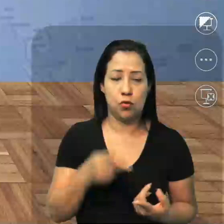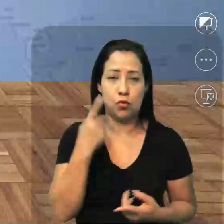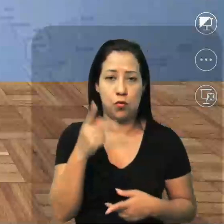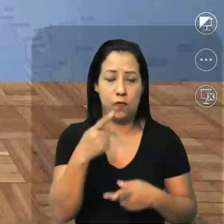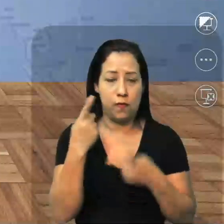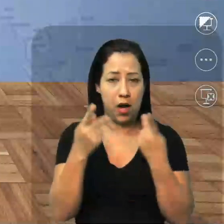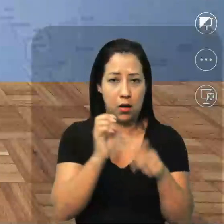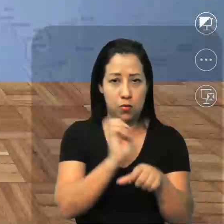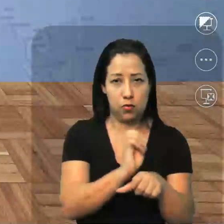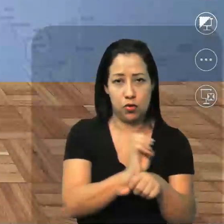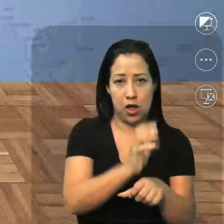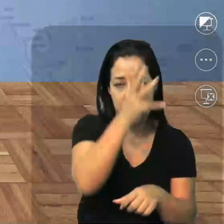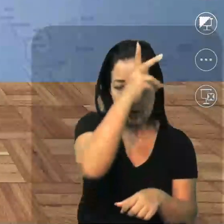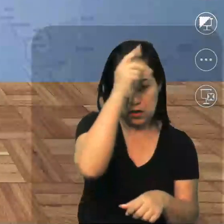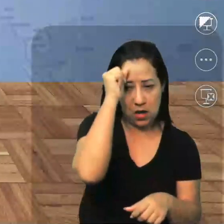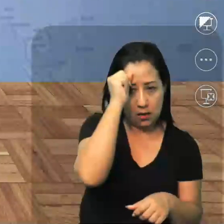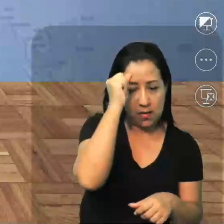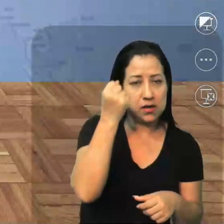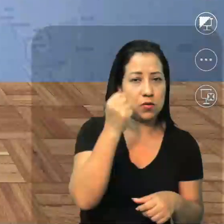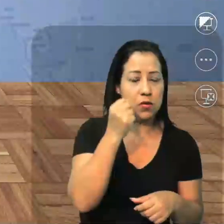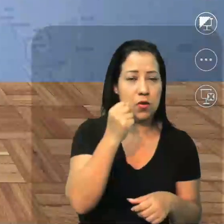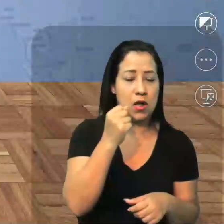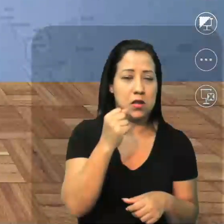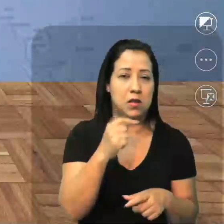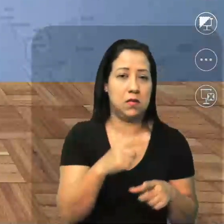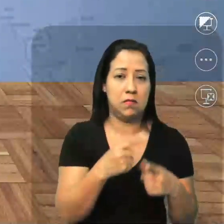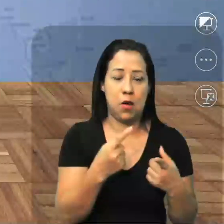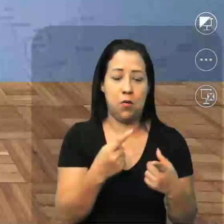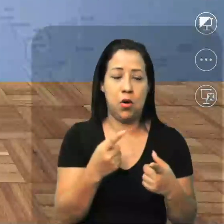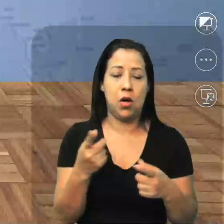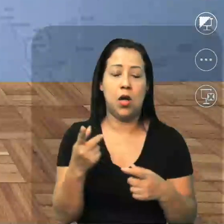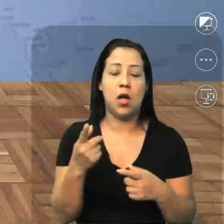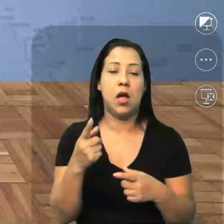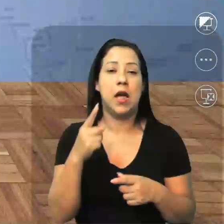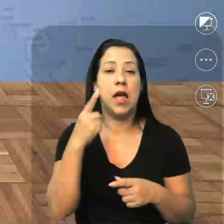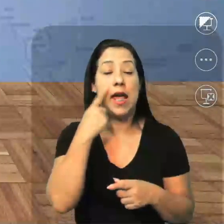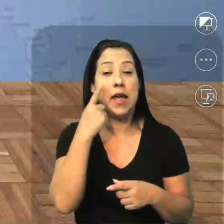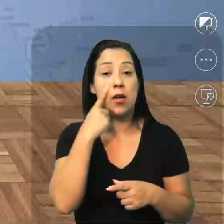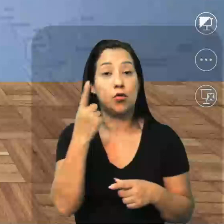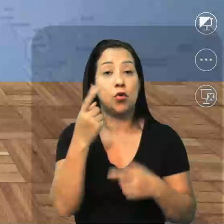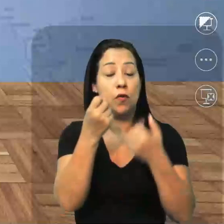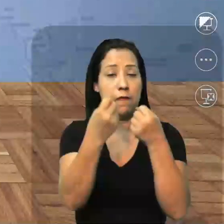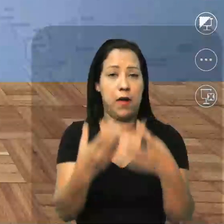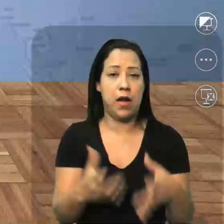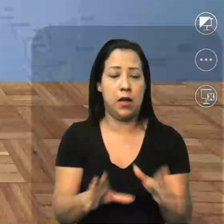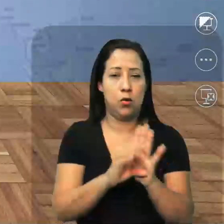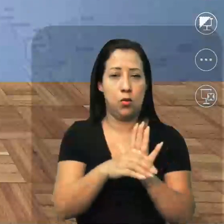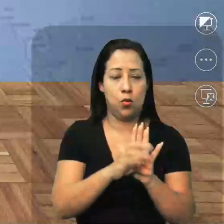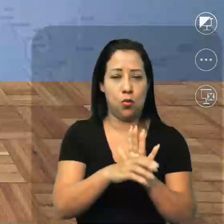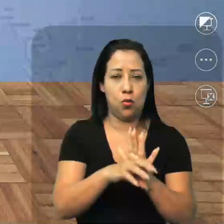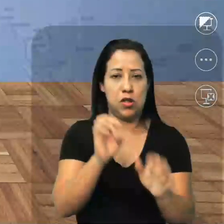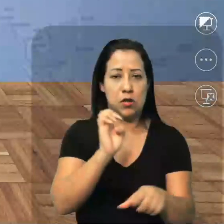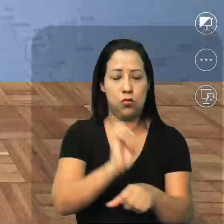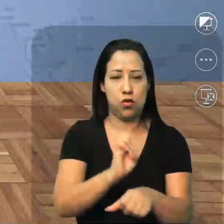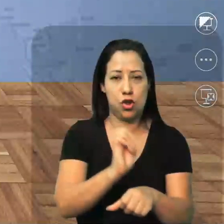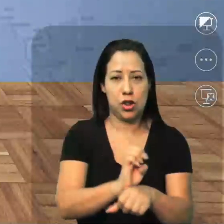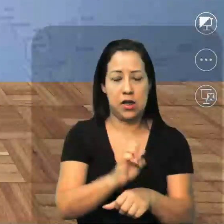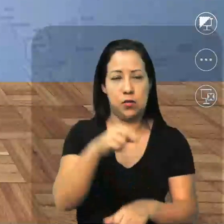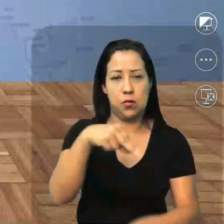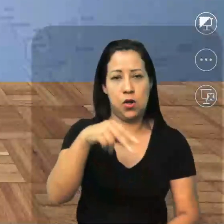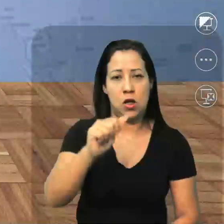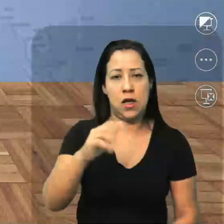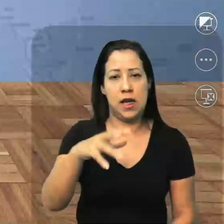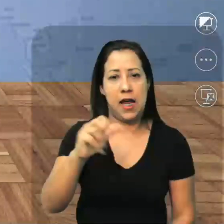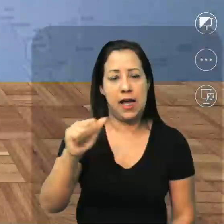ao Estado-nação. Busca o conceito de Estado-nação em filosofia,